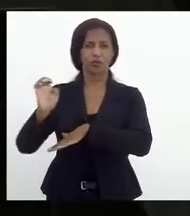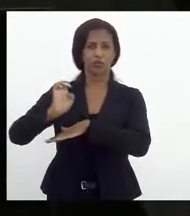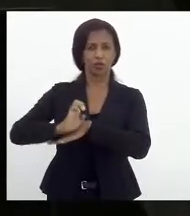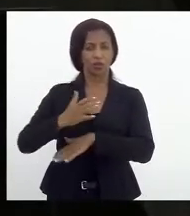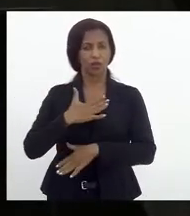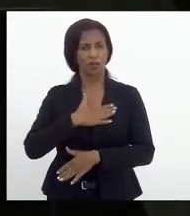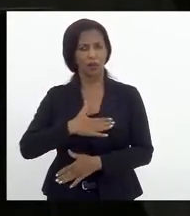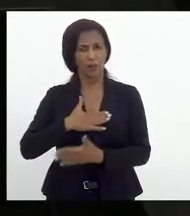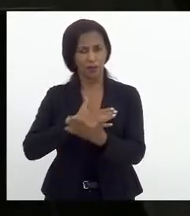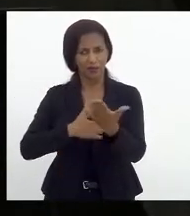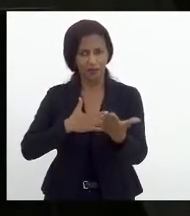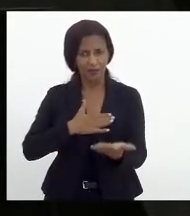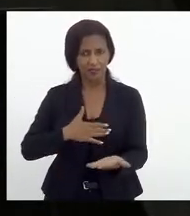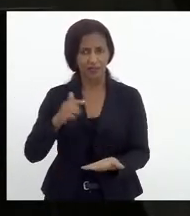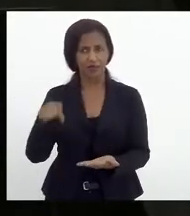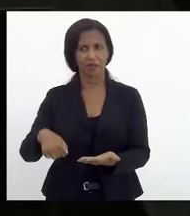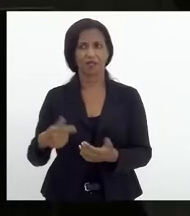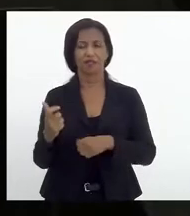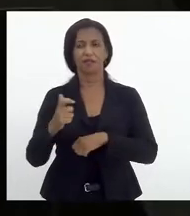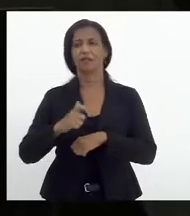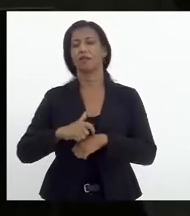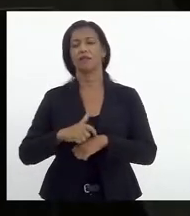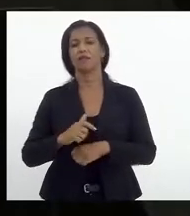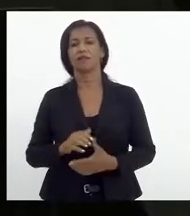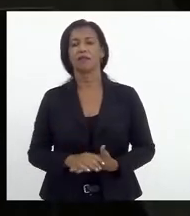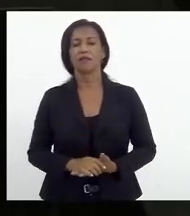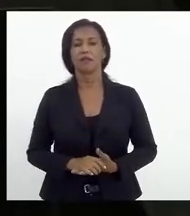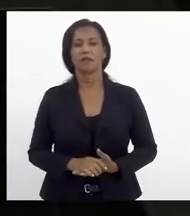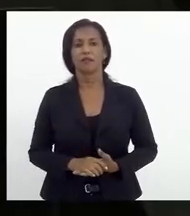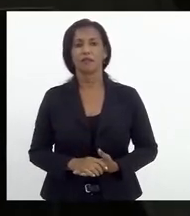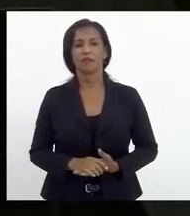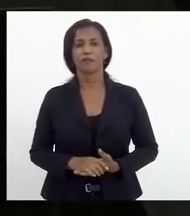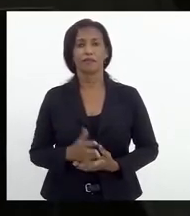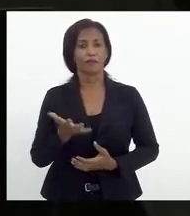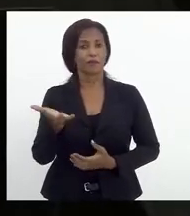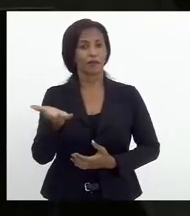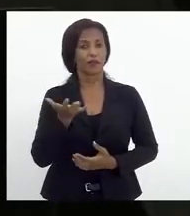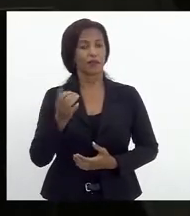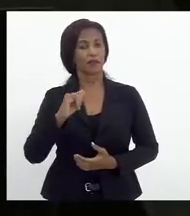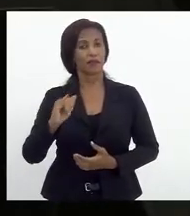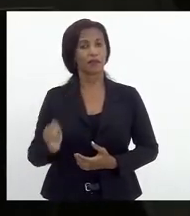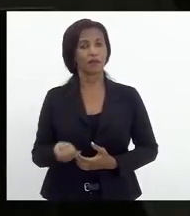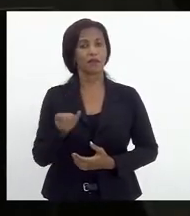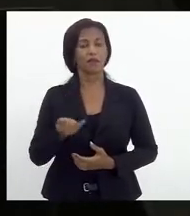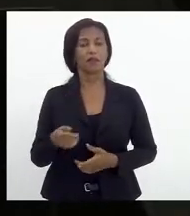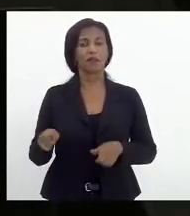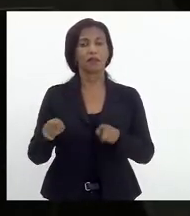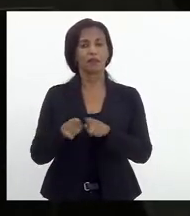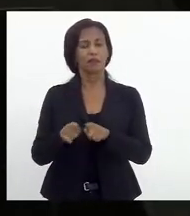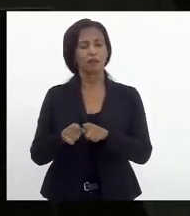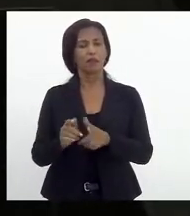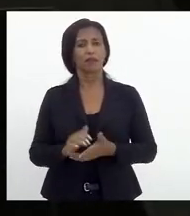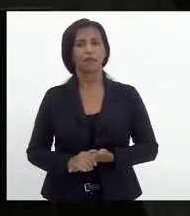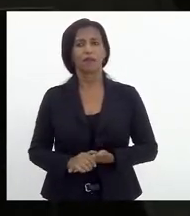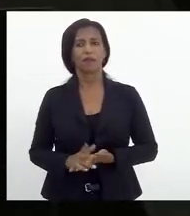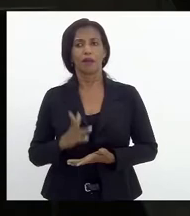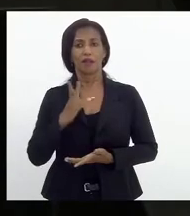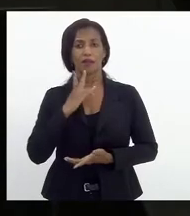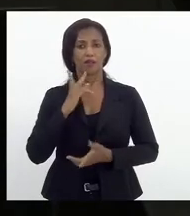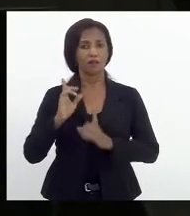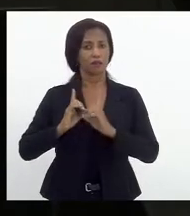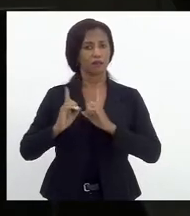prazer tê-los e tê-las aqui neste momento. Quero aproveitar também para fazer o